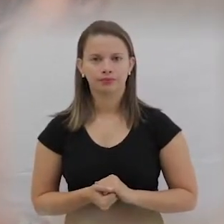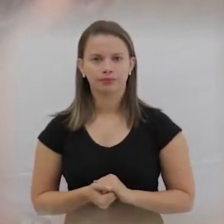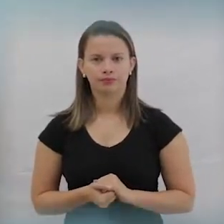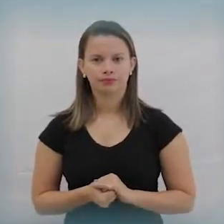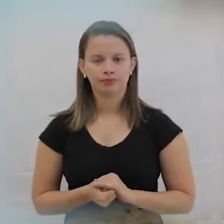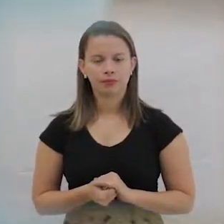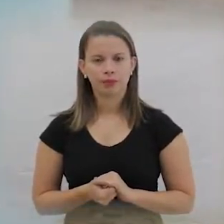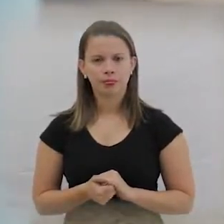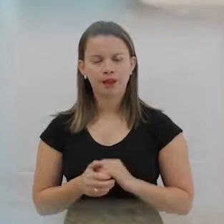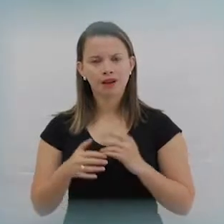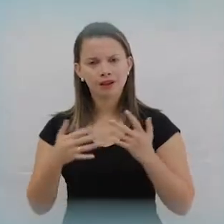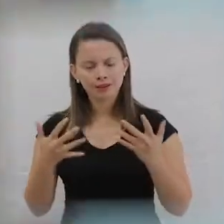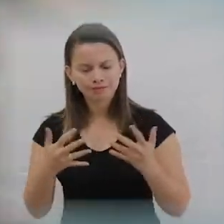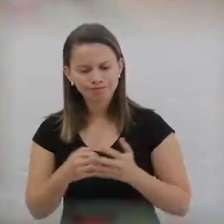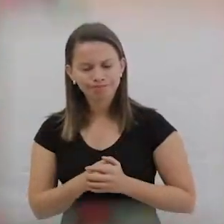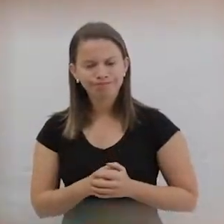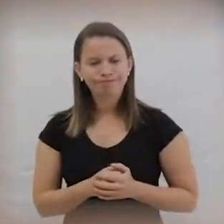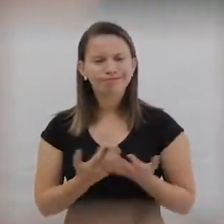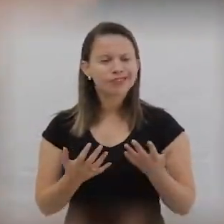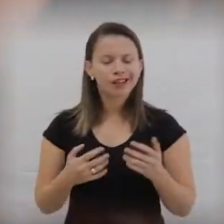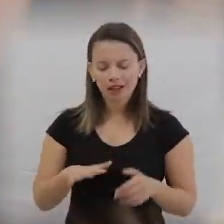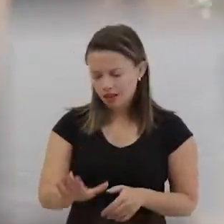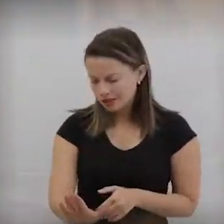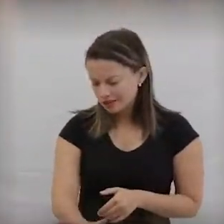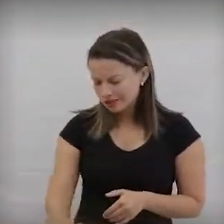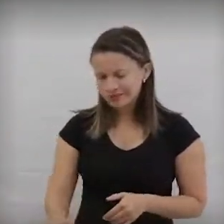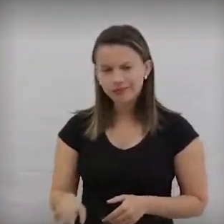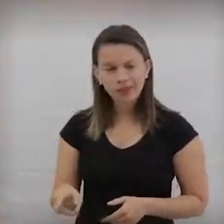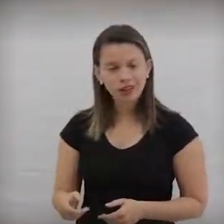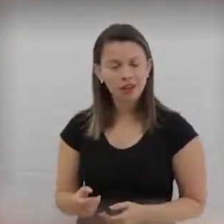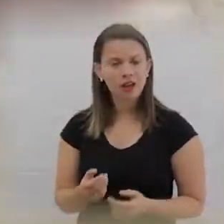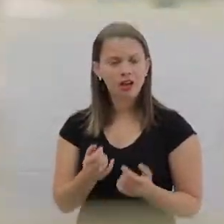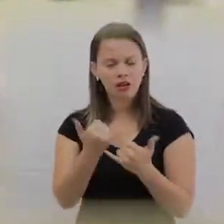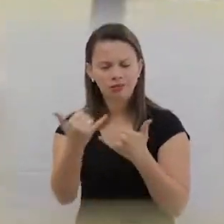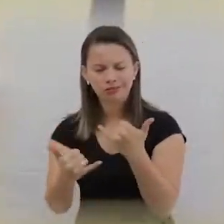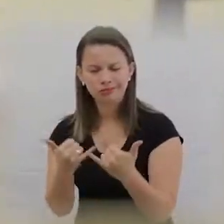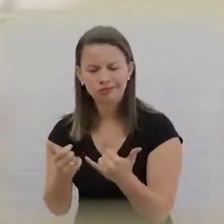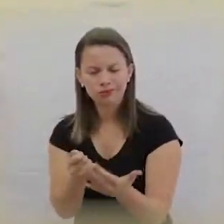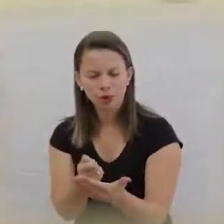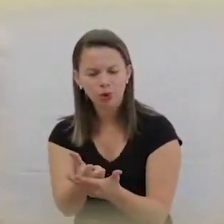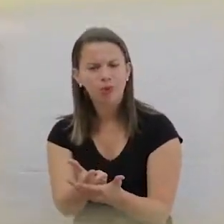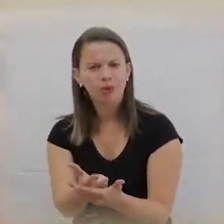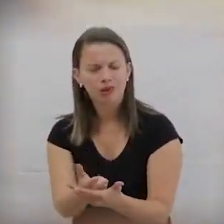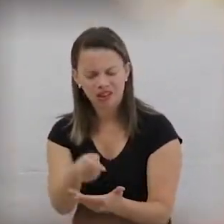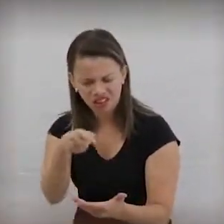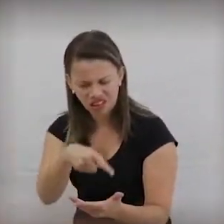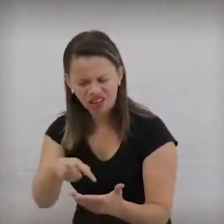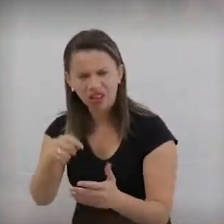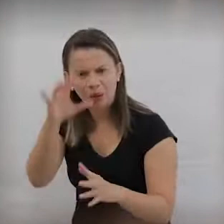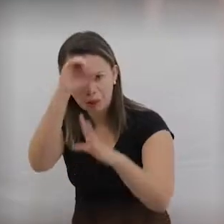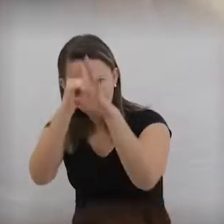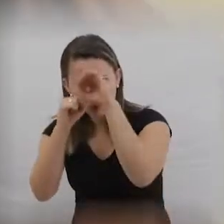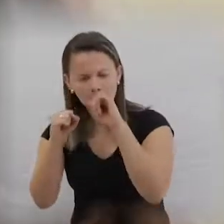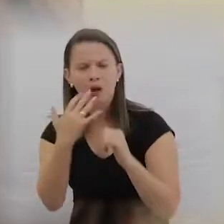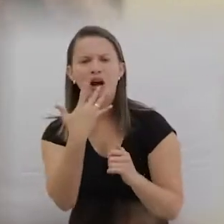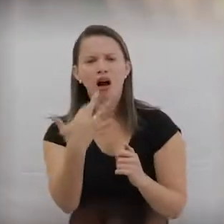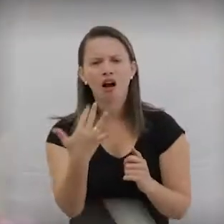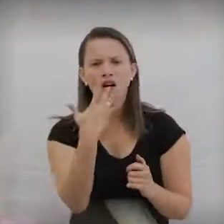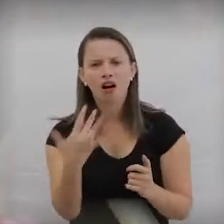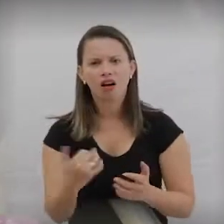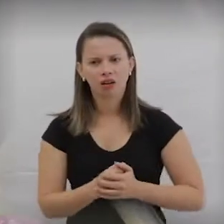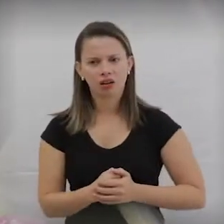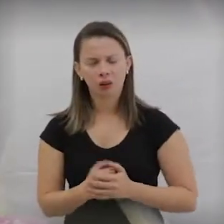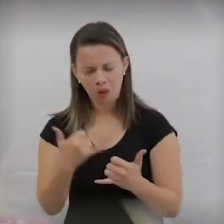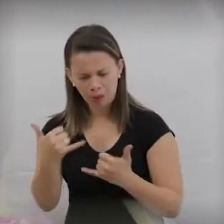E aí a gente insiste que a criança tenha que comprar brinquedos para aprender cor, para aprender, né, o